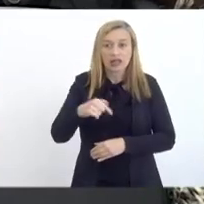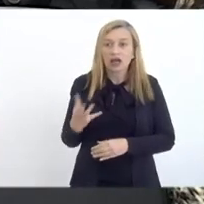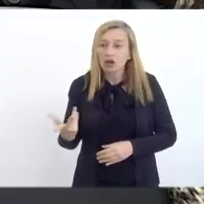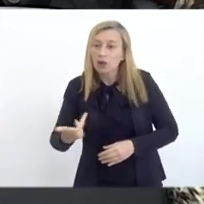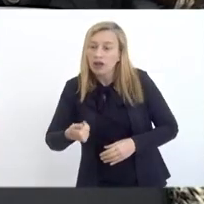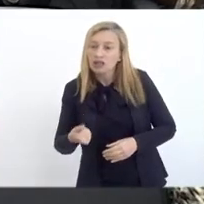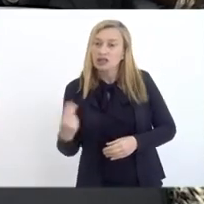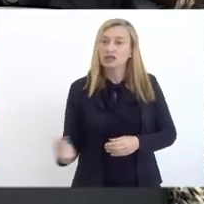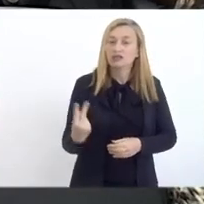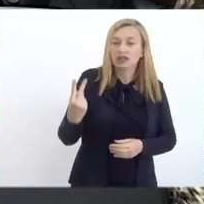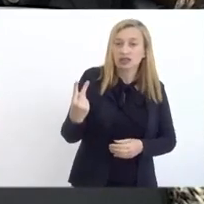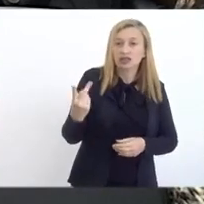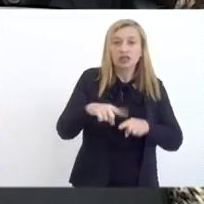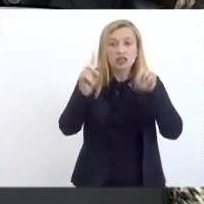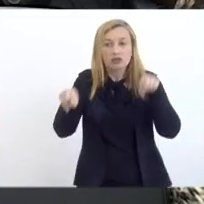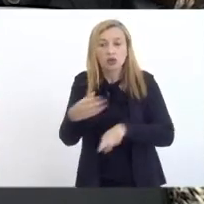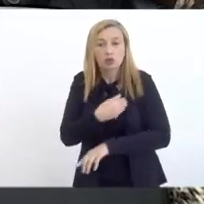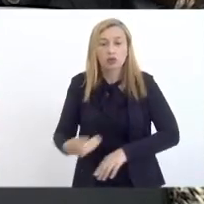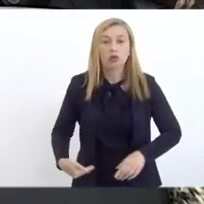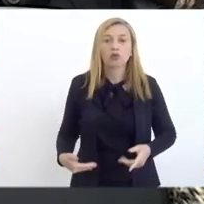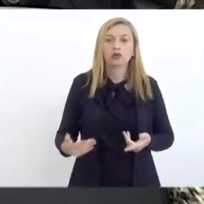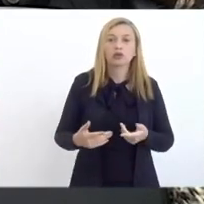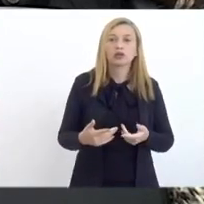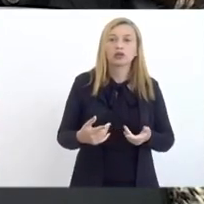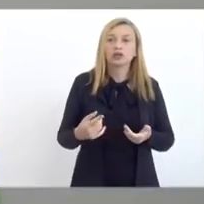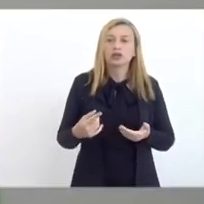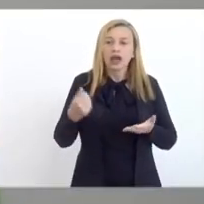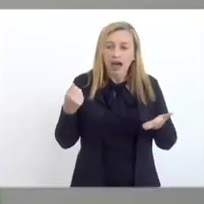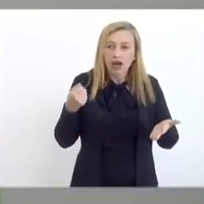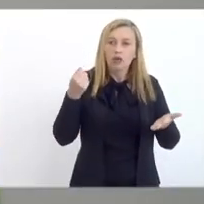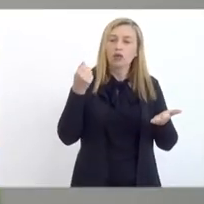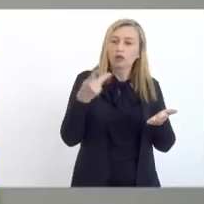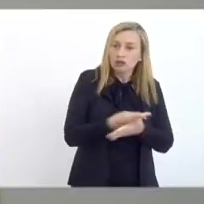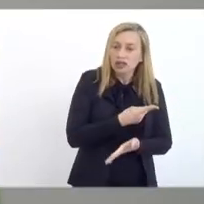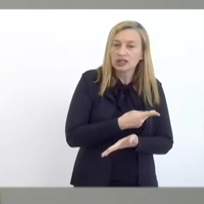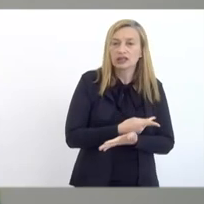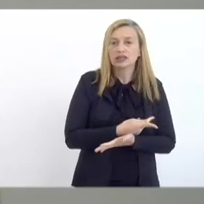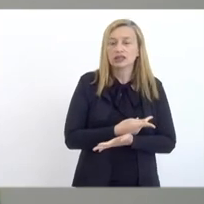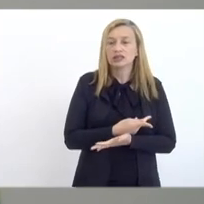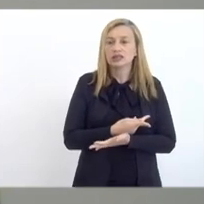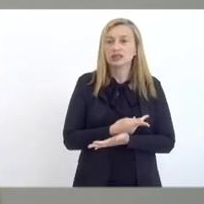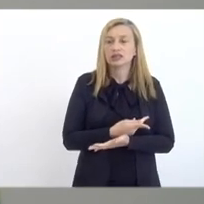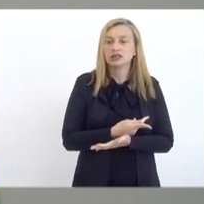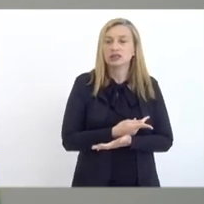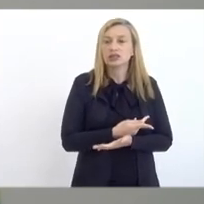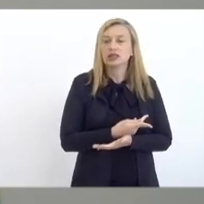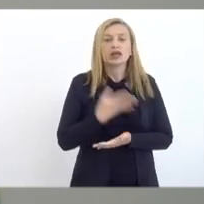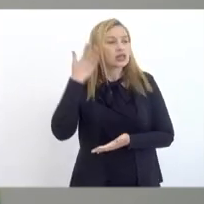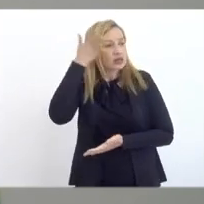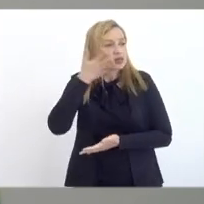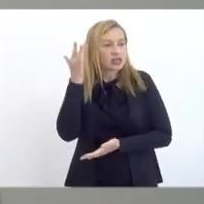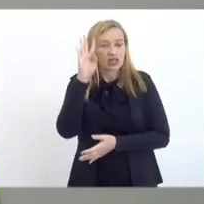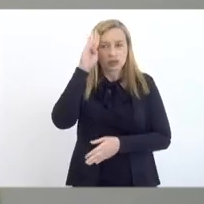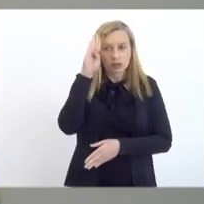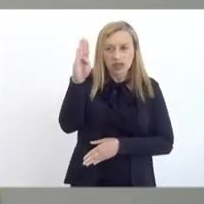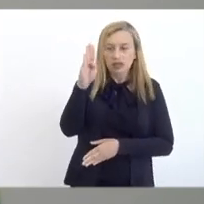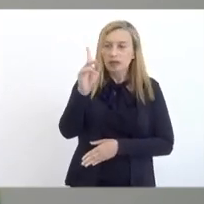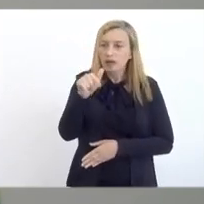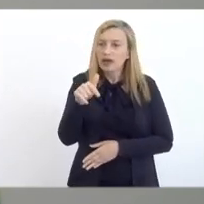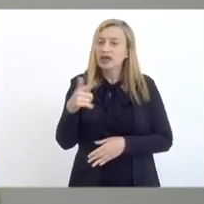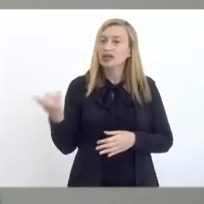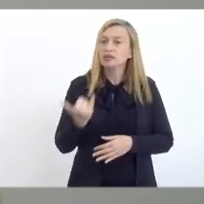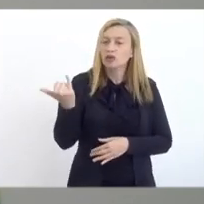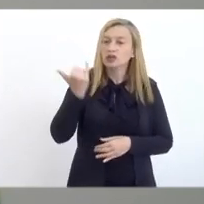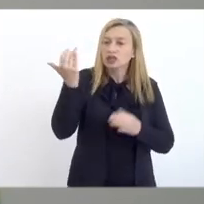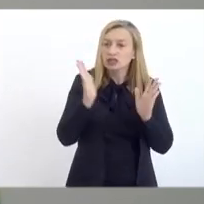qualidade, na valorização do servidor público, se concretize, se consolide. Né? Então, a principal mensagem é que agora é